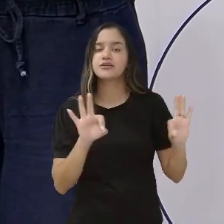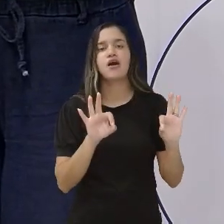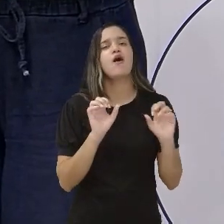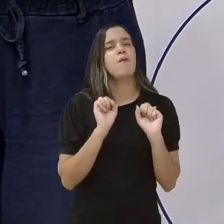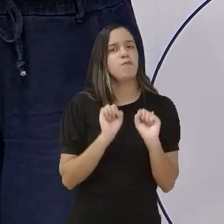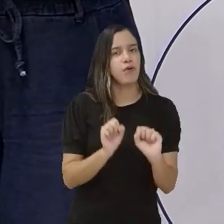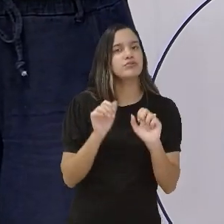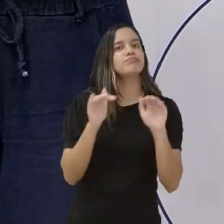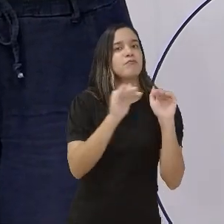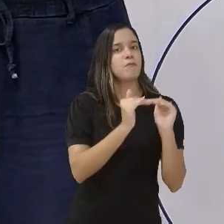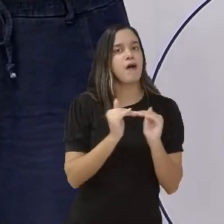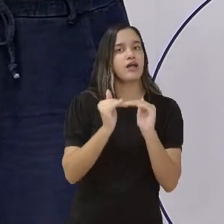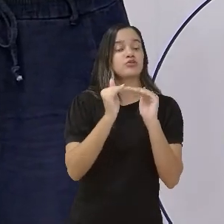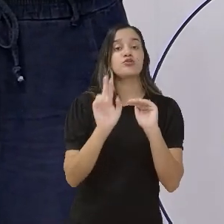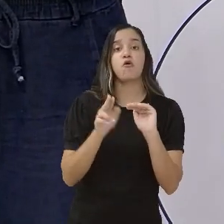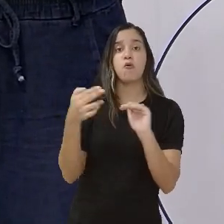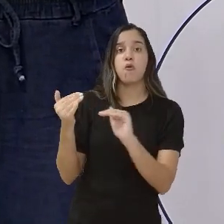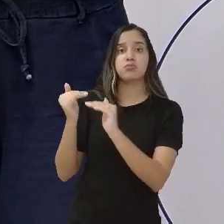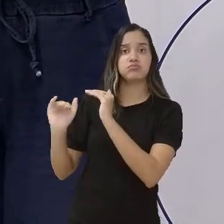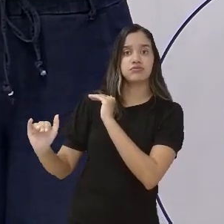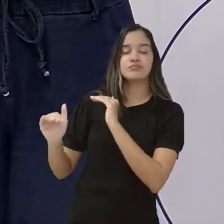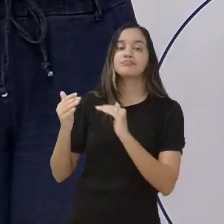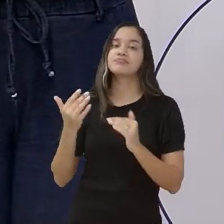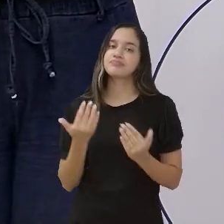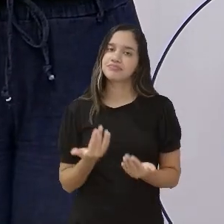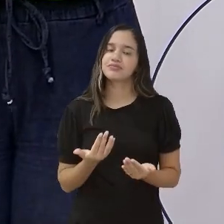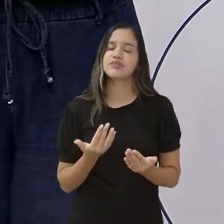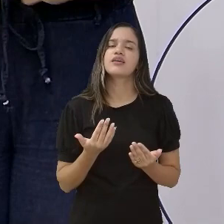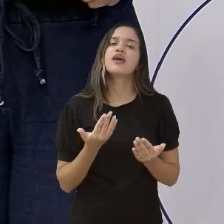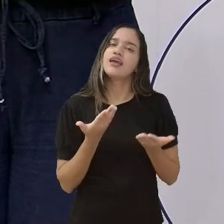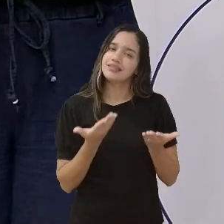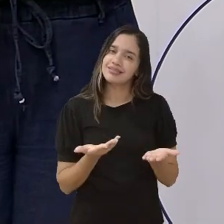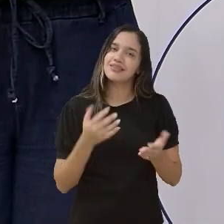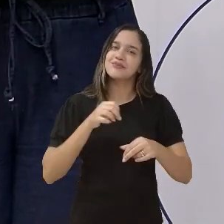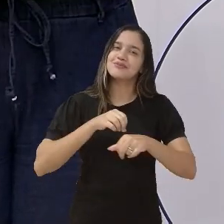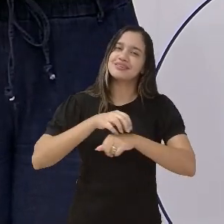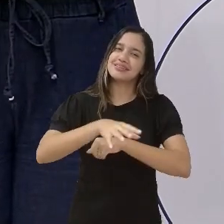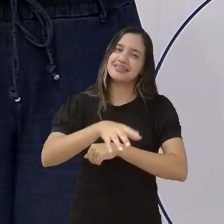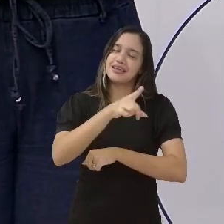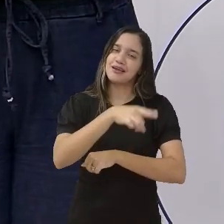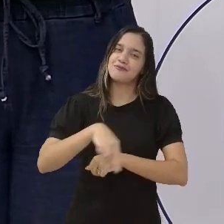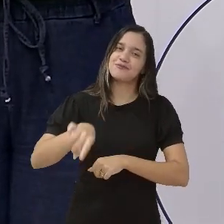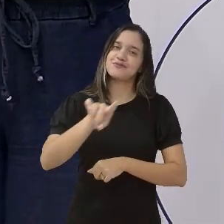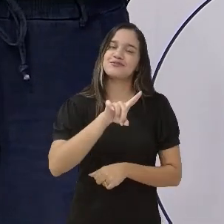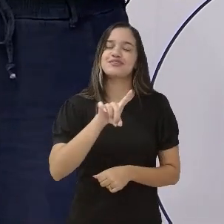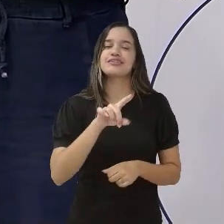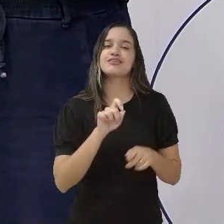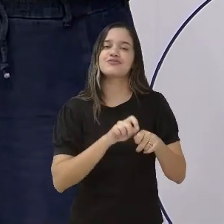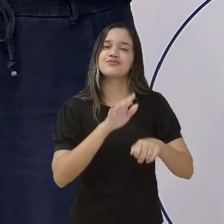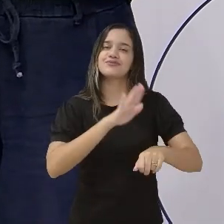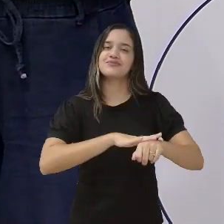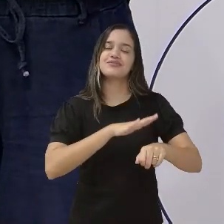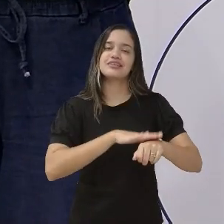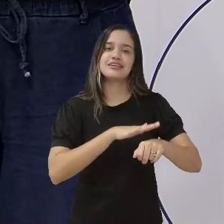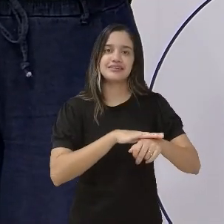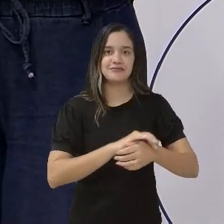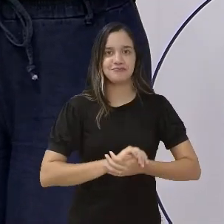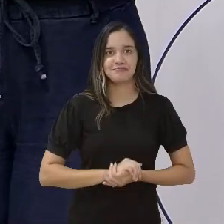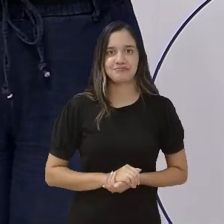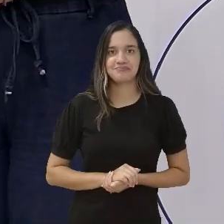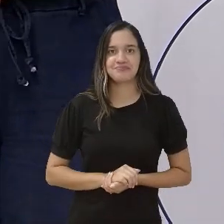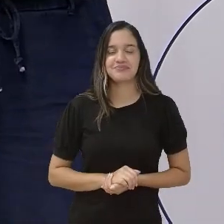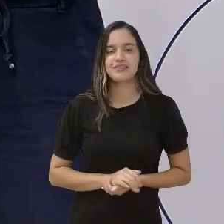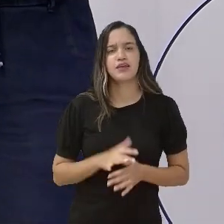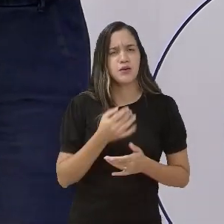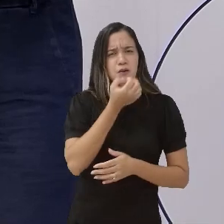ser padronizadas ou não. Então já fica essa dica para trabalhar com essas receitas.